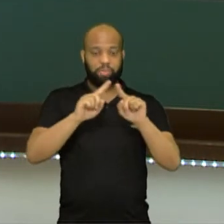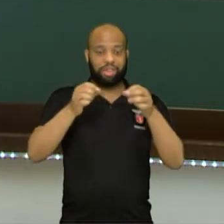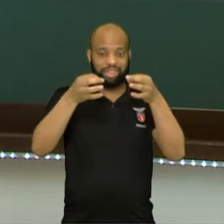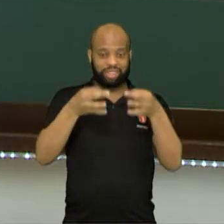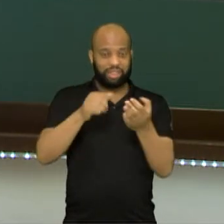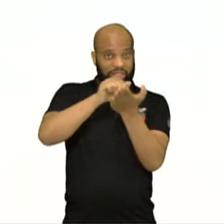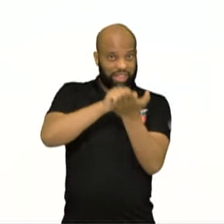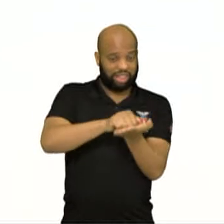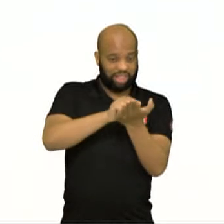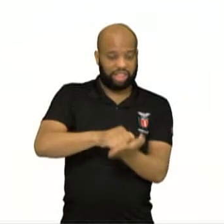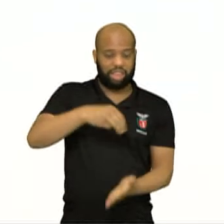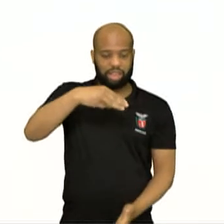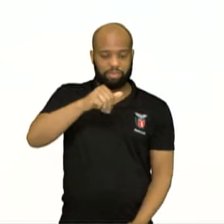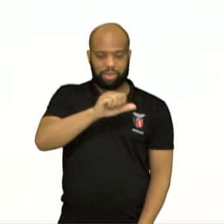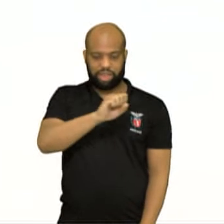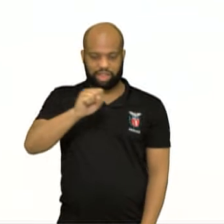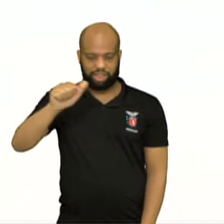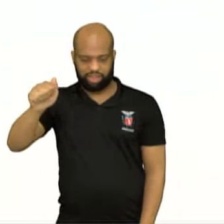é massa.